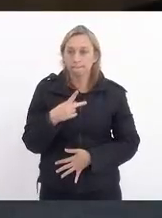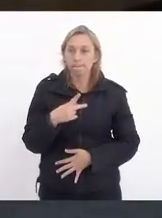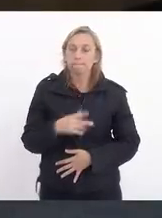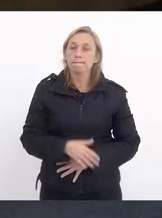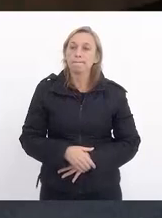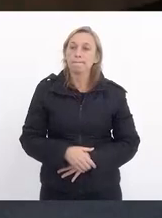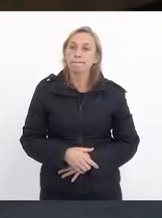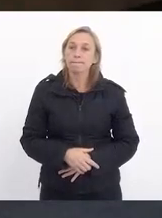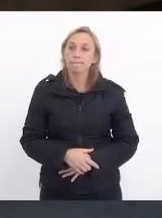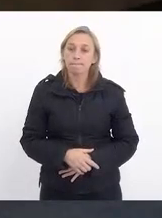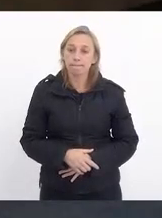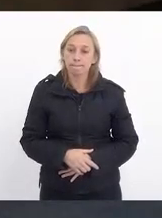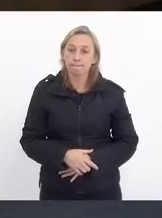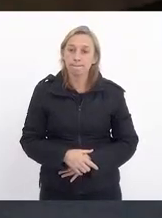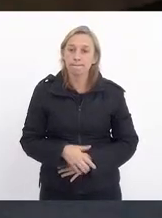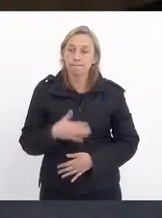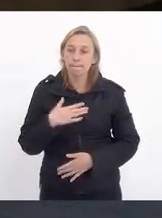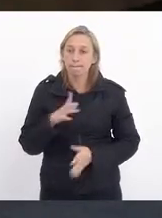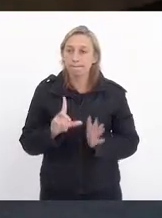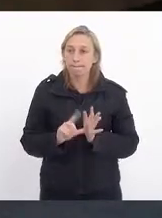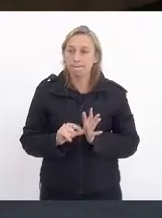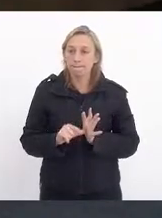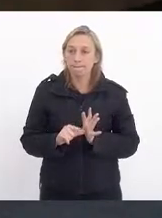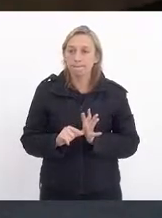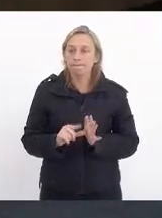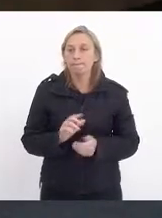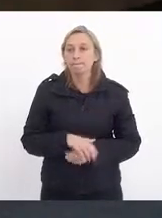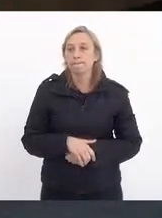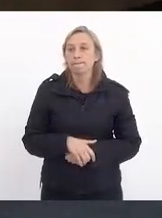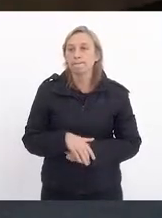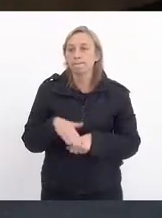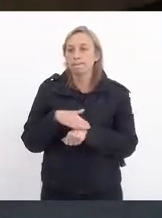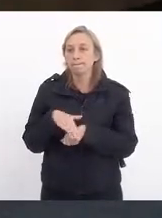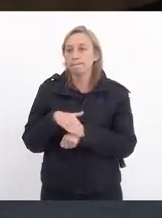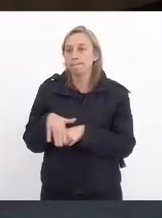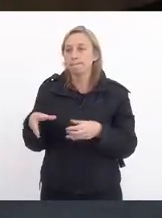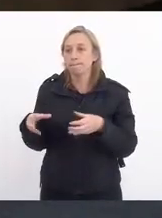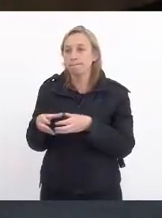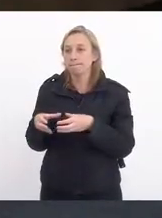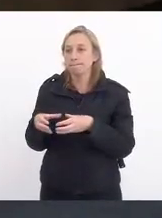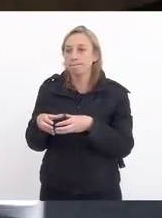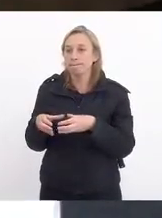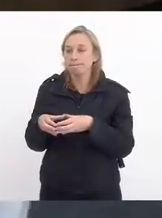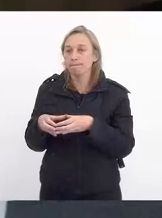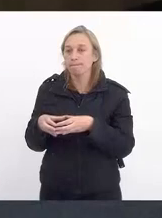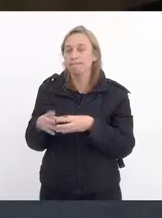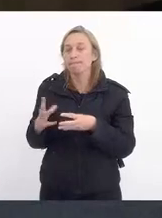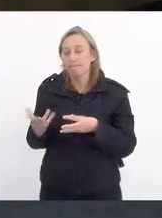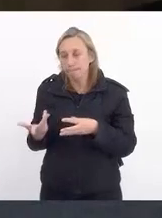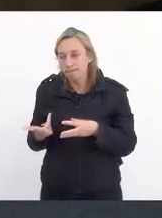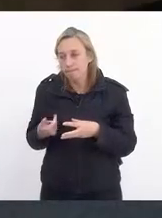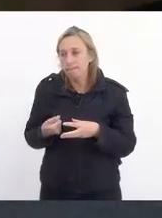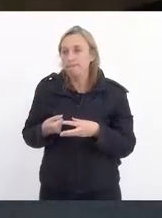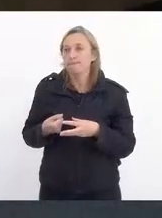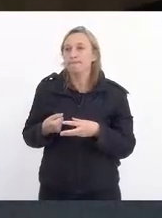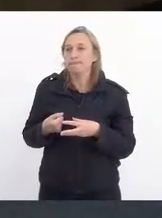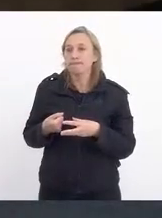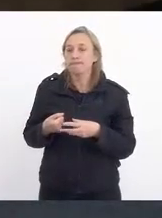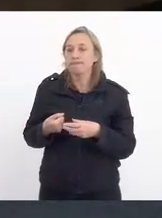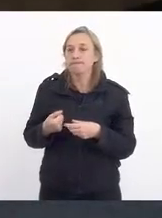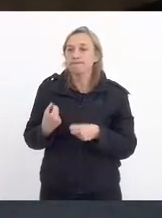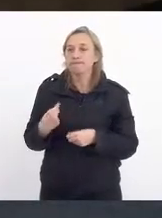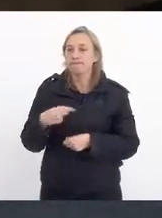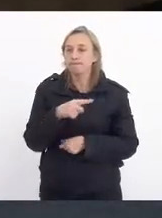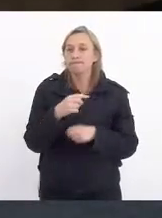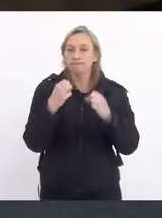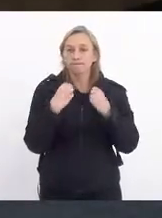justificar Eu me atrasei porque eu estava atendendo o grupo muito qualificado dos que